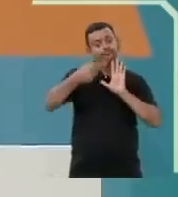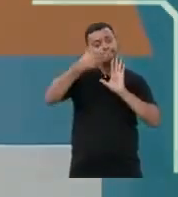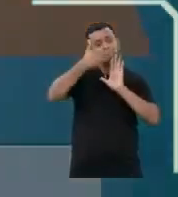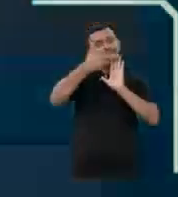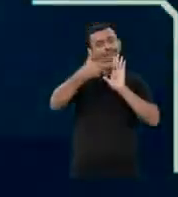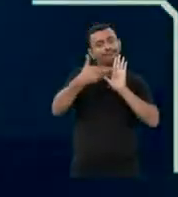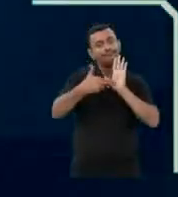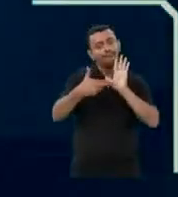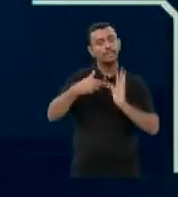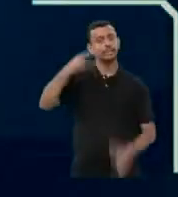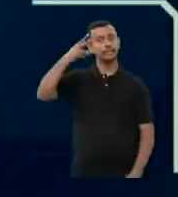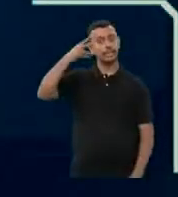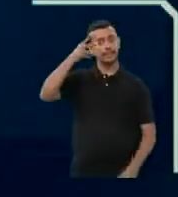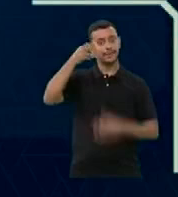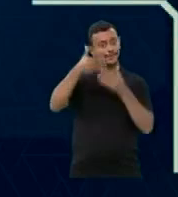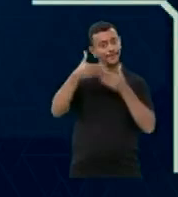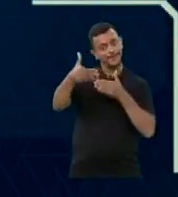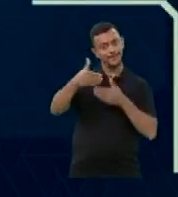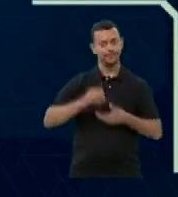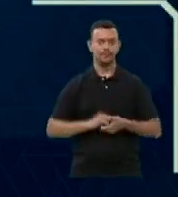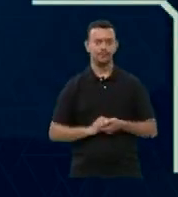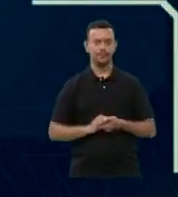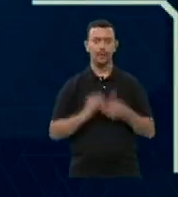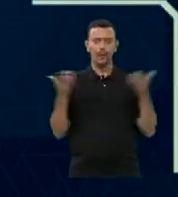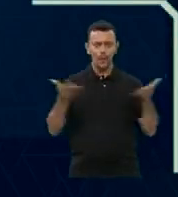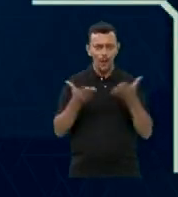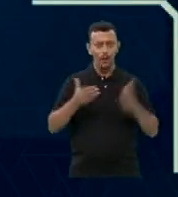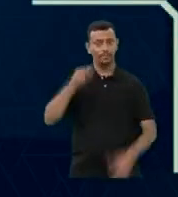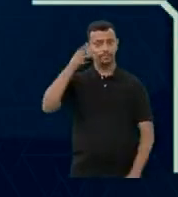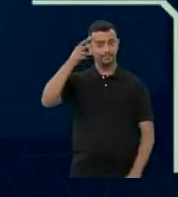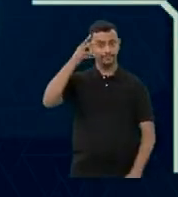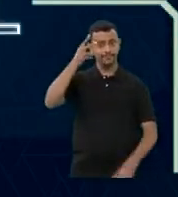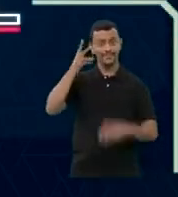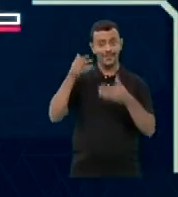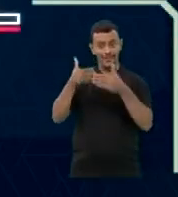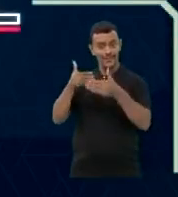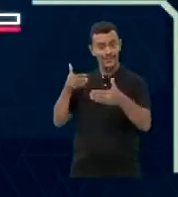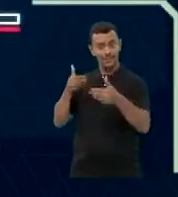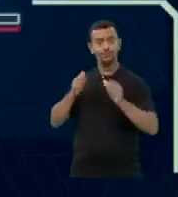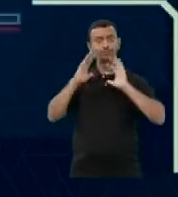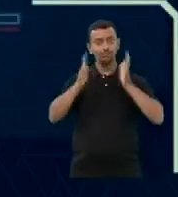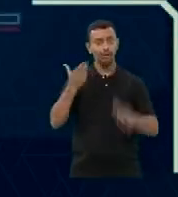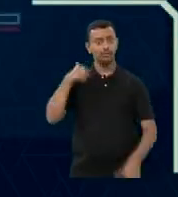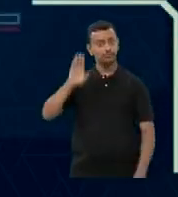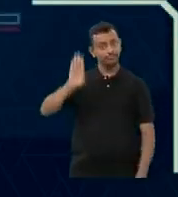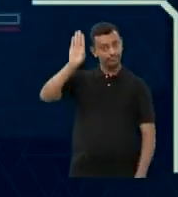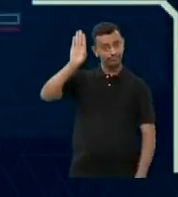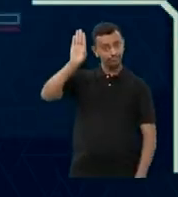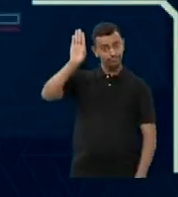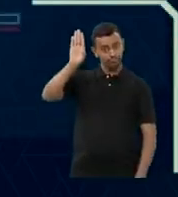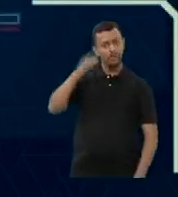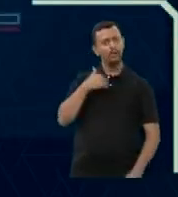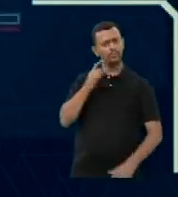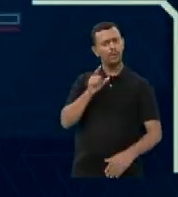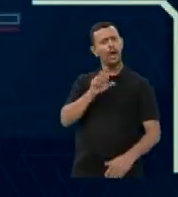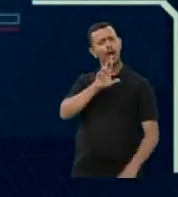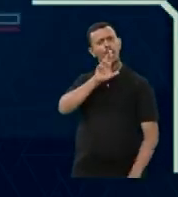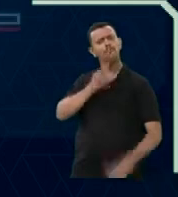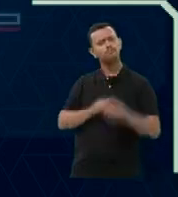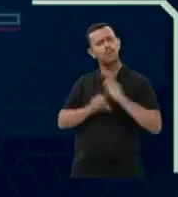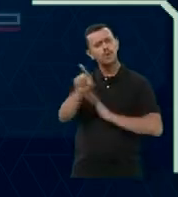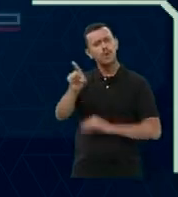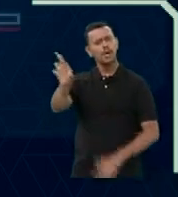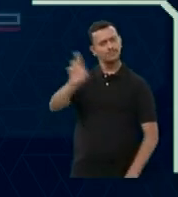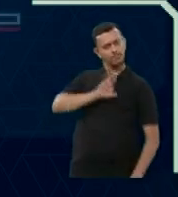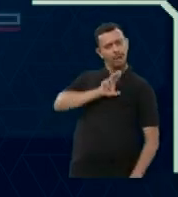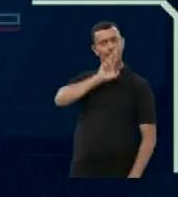bloco. No terceiro bloco, candidato responde a pergunta de outro candidato. Seguindo a ordem